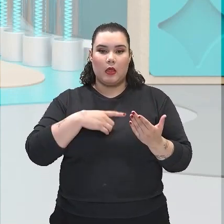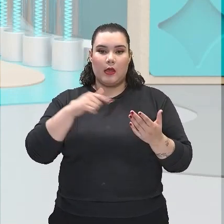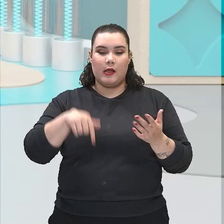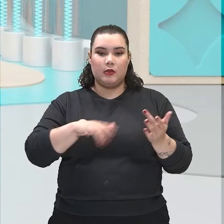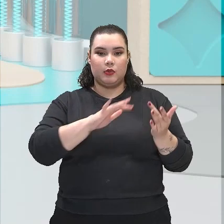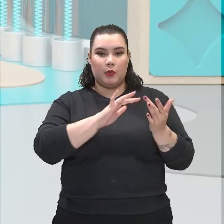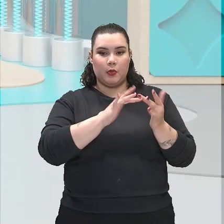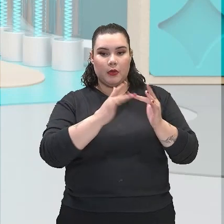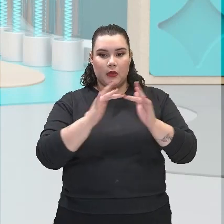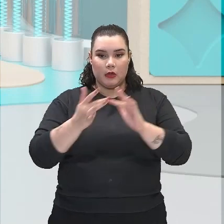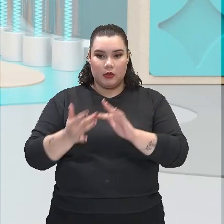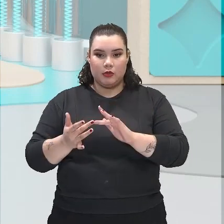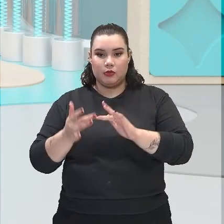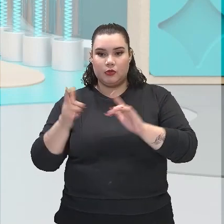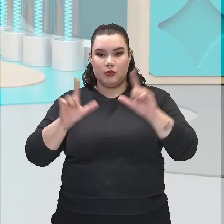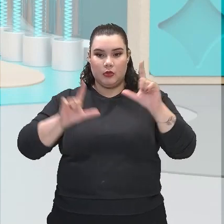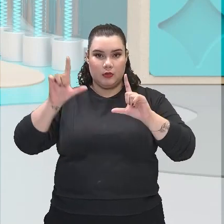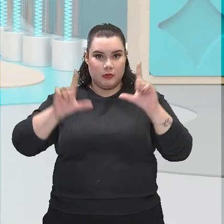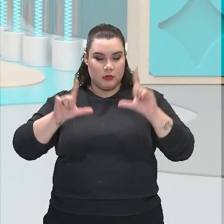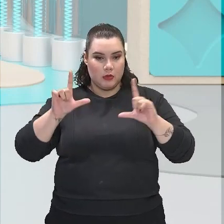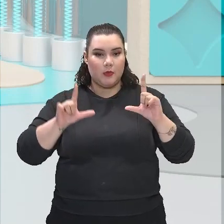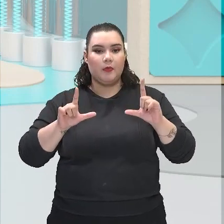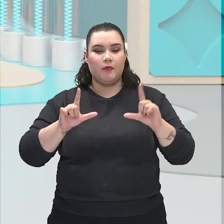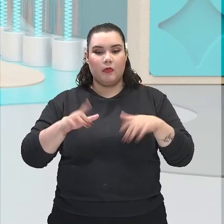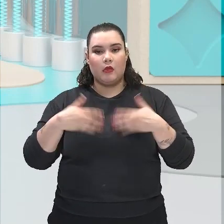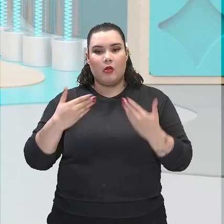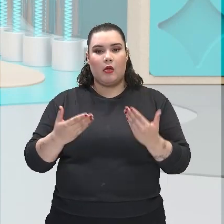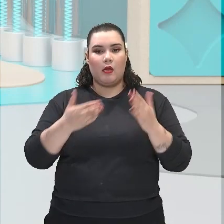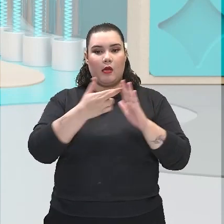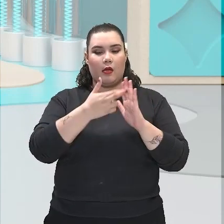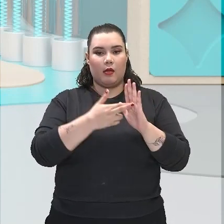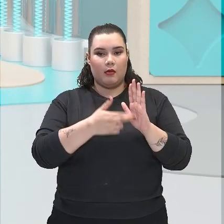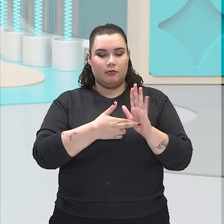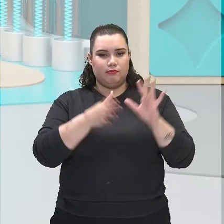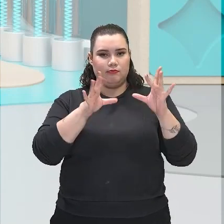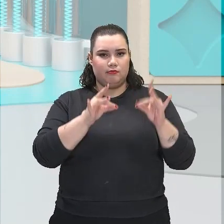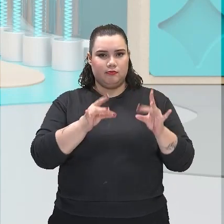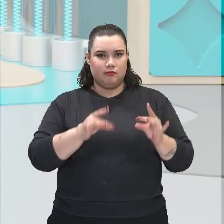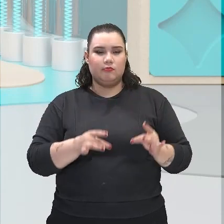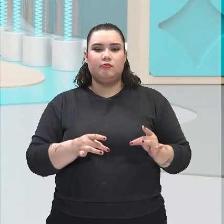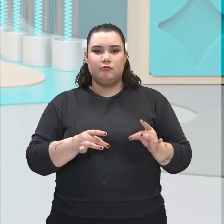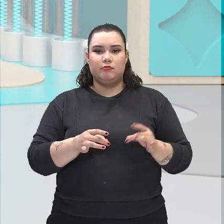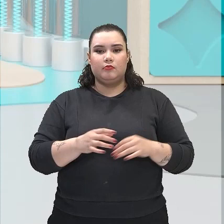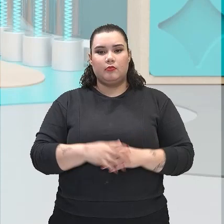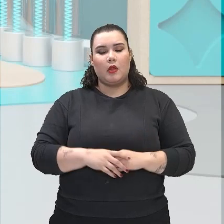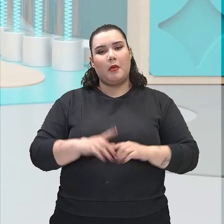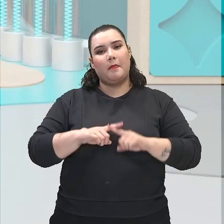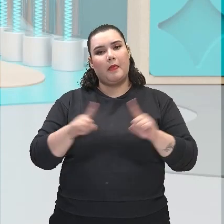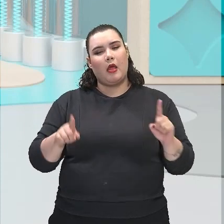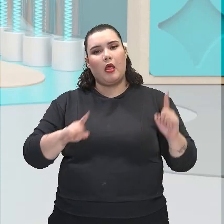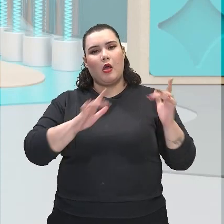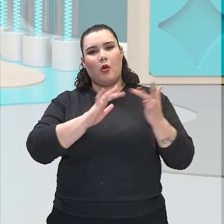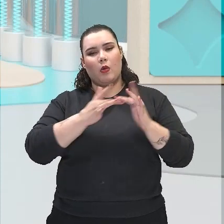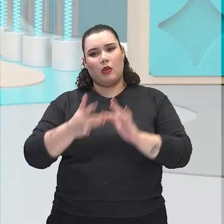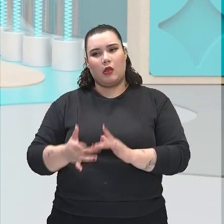televisivo, por ser um contexto formal, as regras foram bem definidas. Claro que em contextos informais, essas regras não